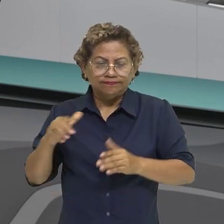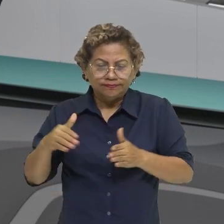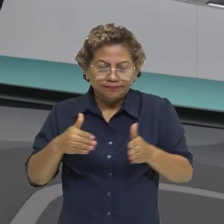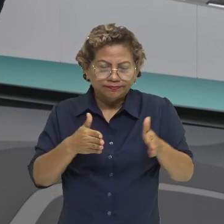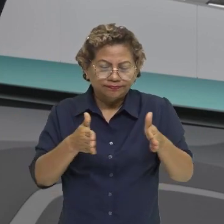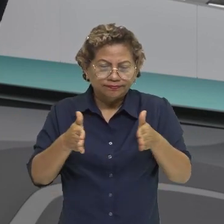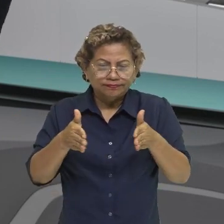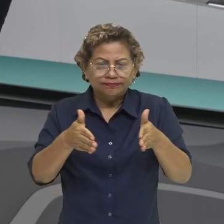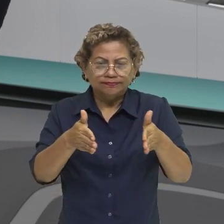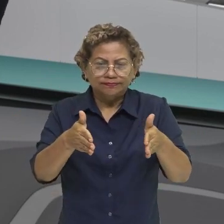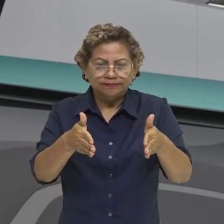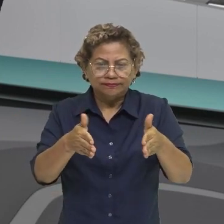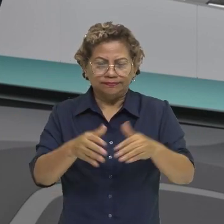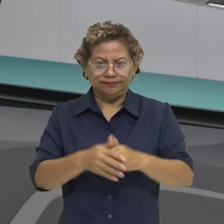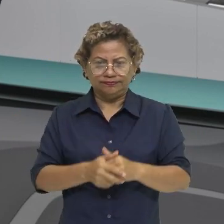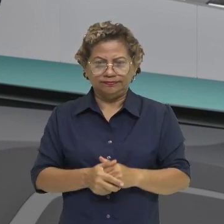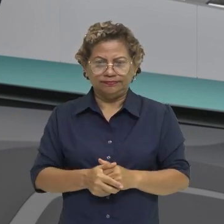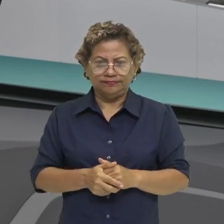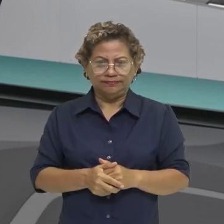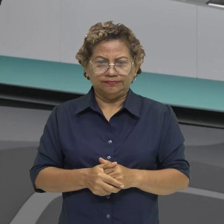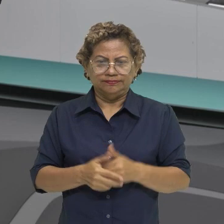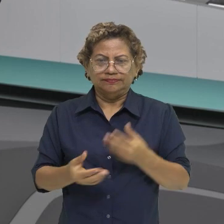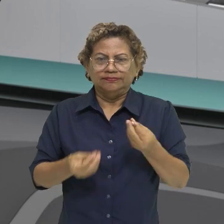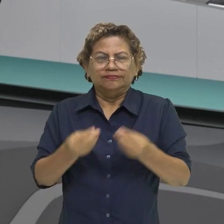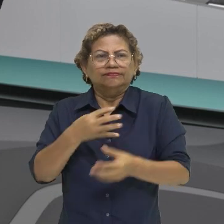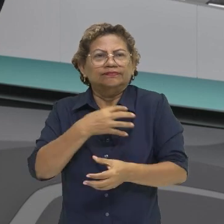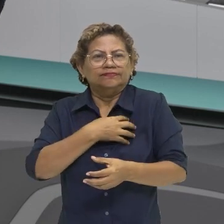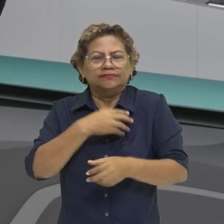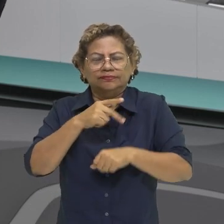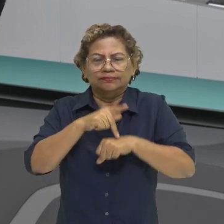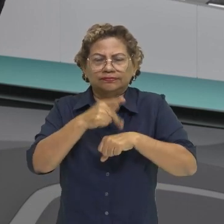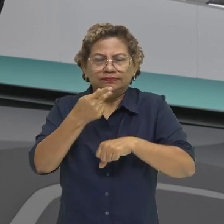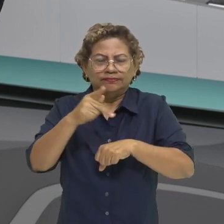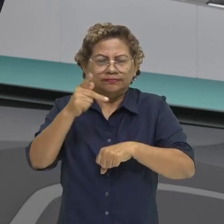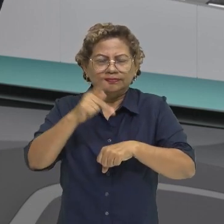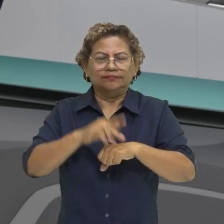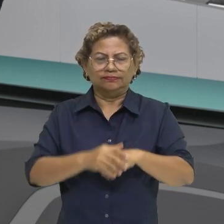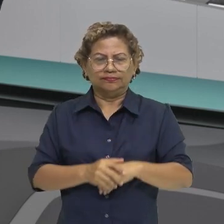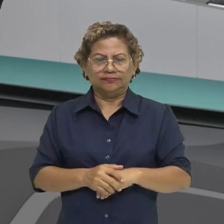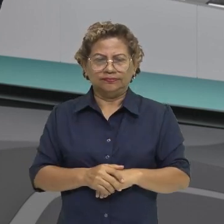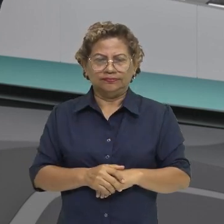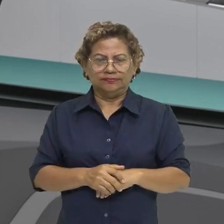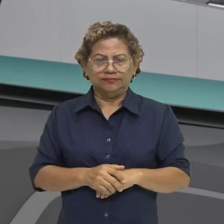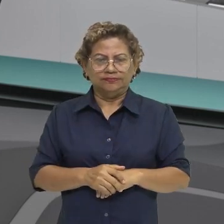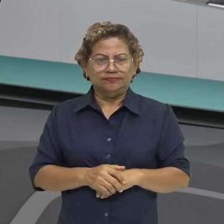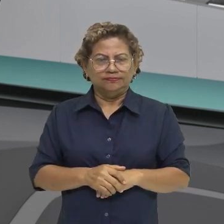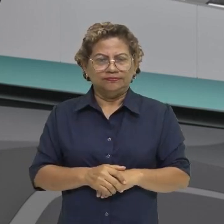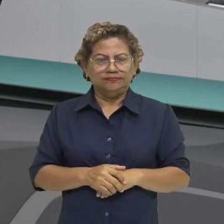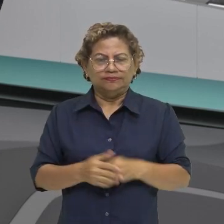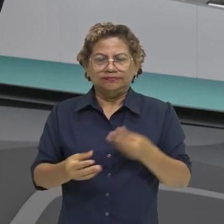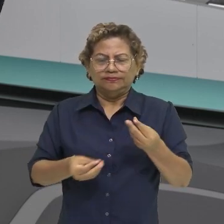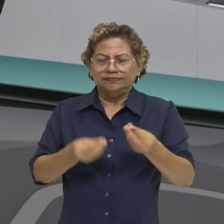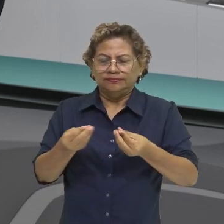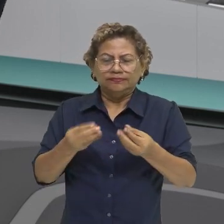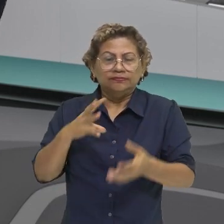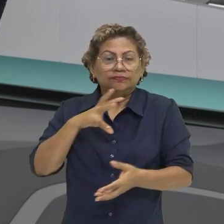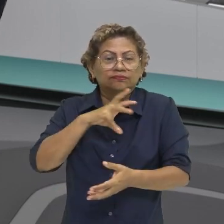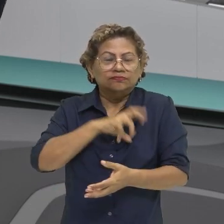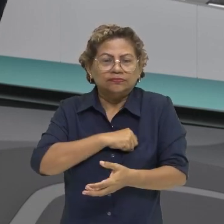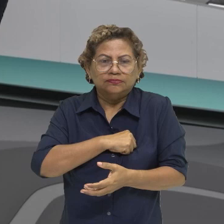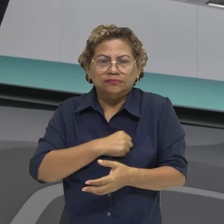pegureiro. Eras a messe de um dourado estio. Eras o idílio de um amor